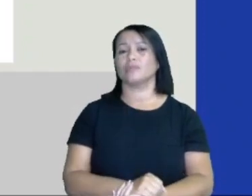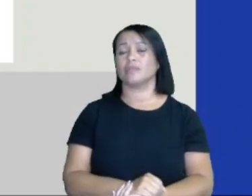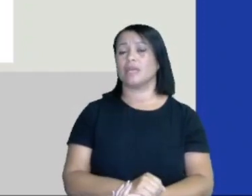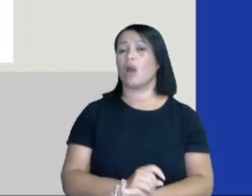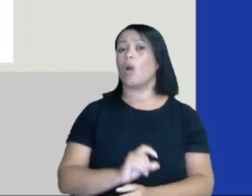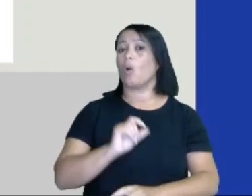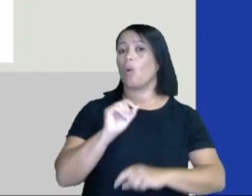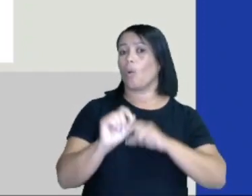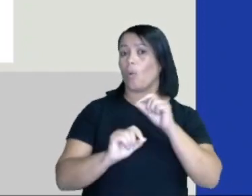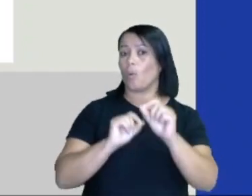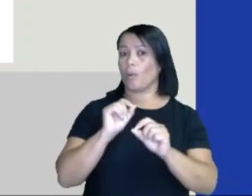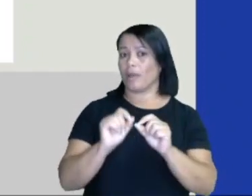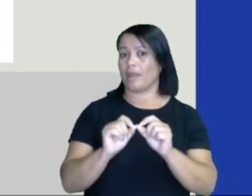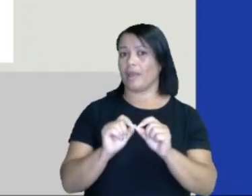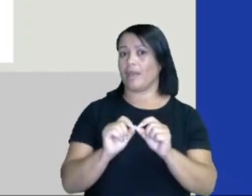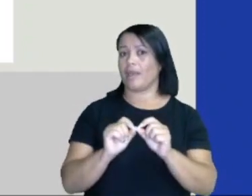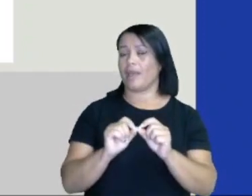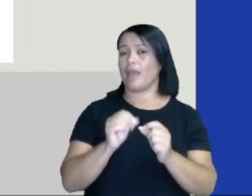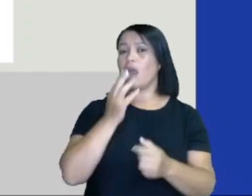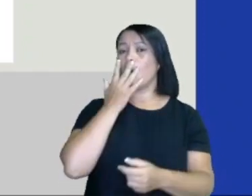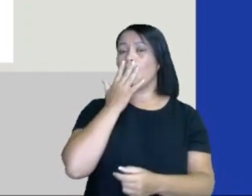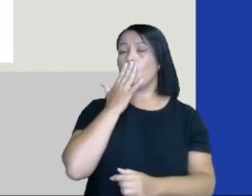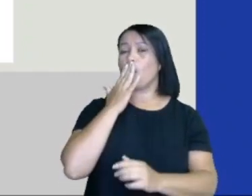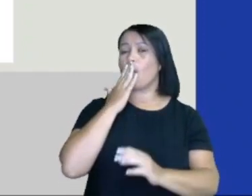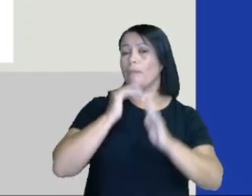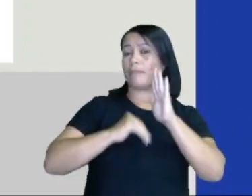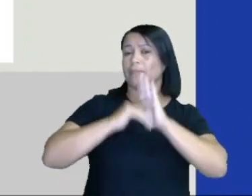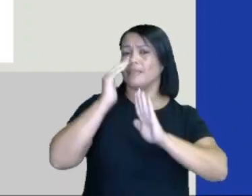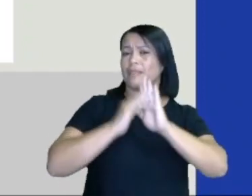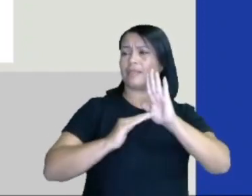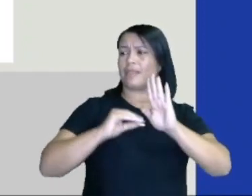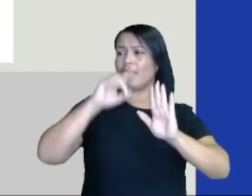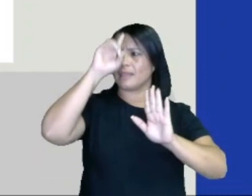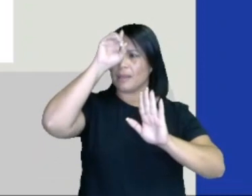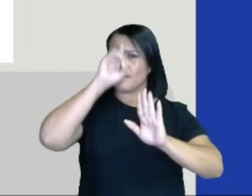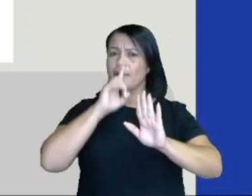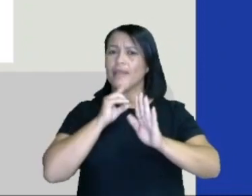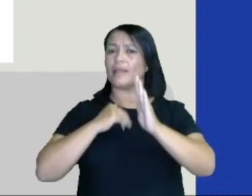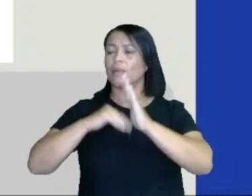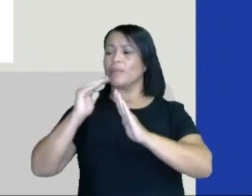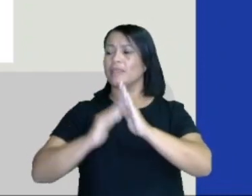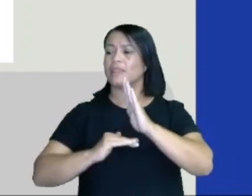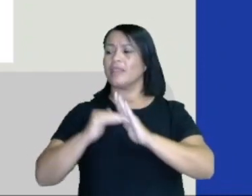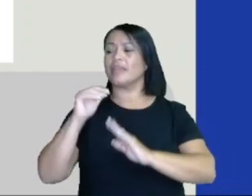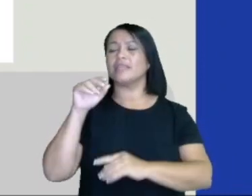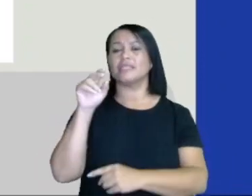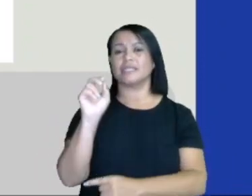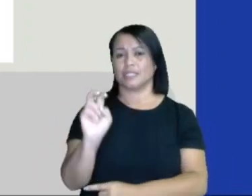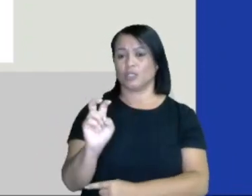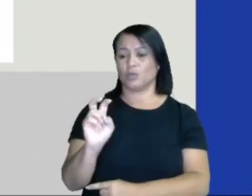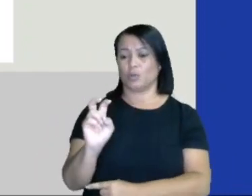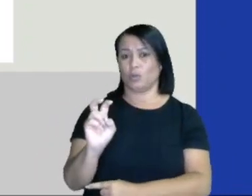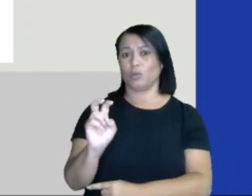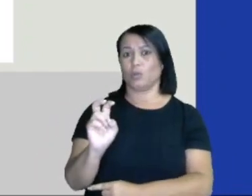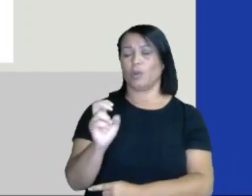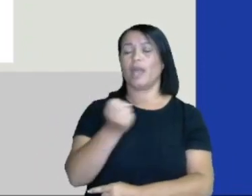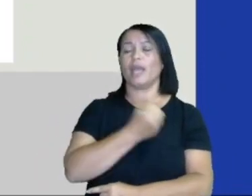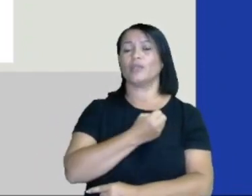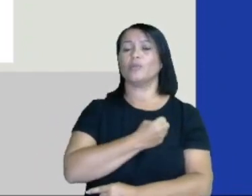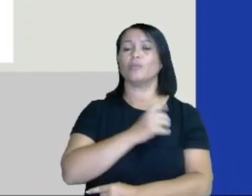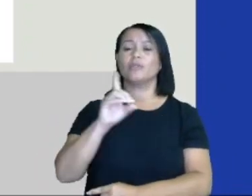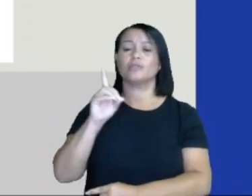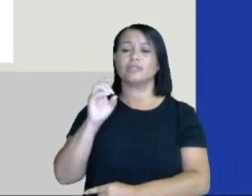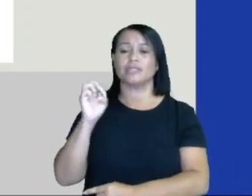Sendo que a amarela eu pintei em quantas partes? 5. Em números